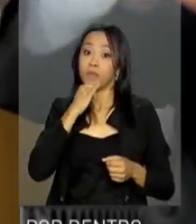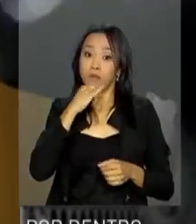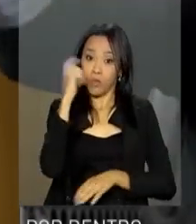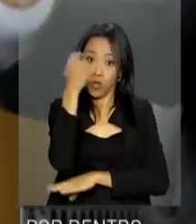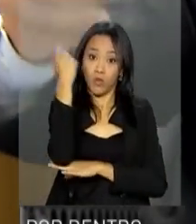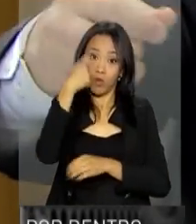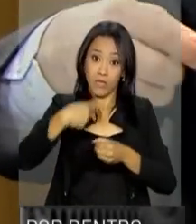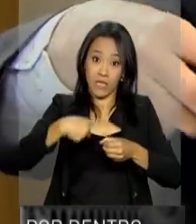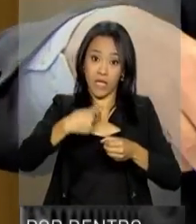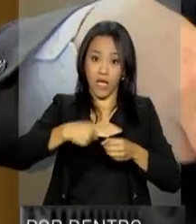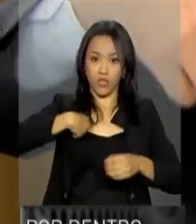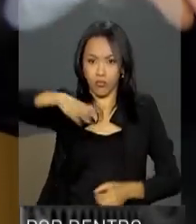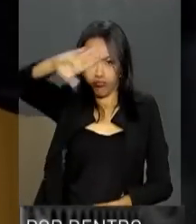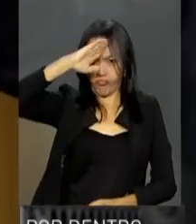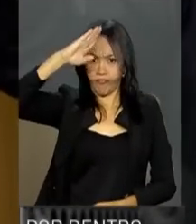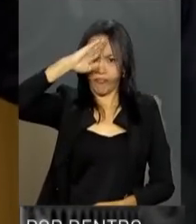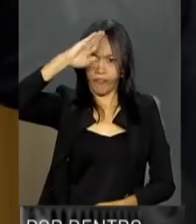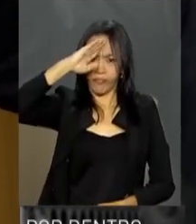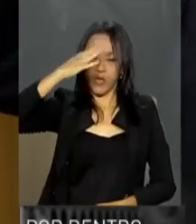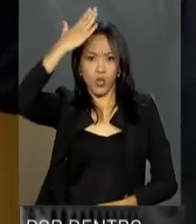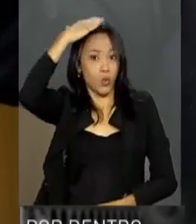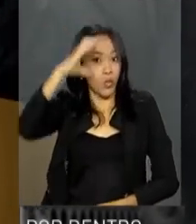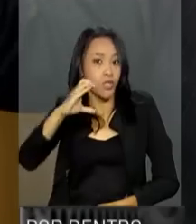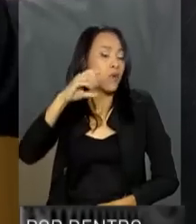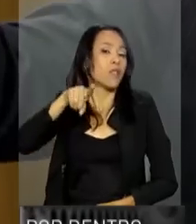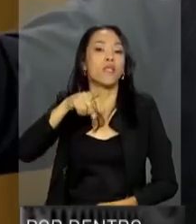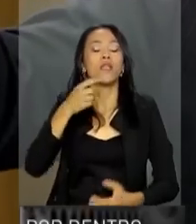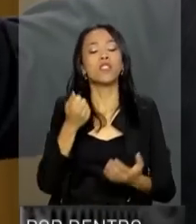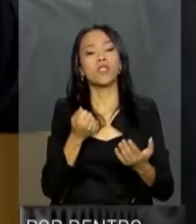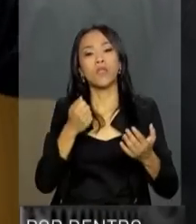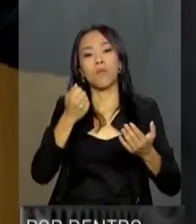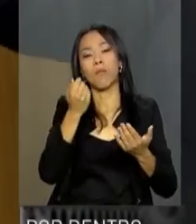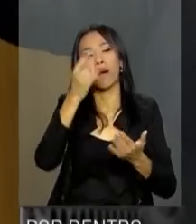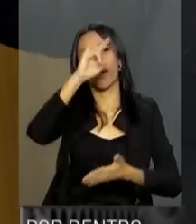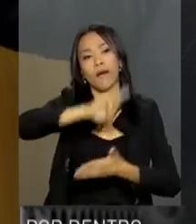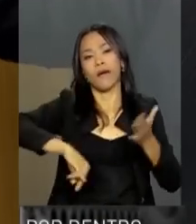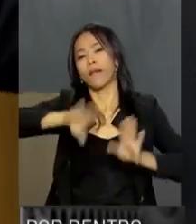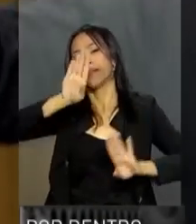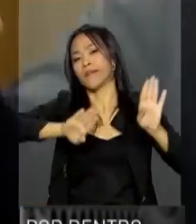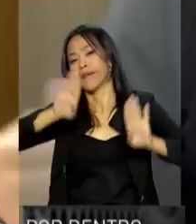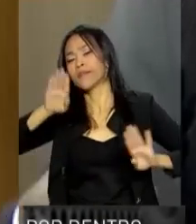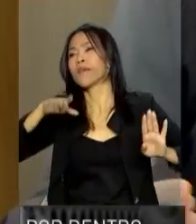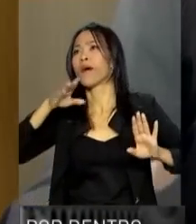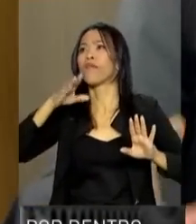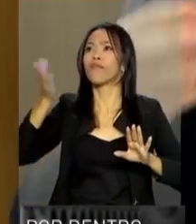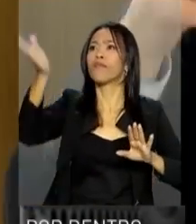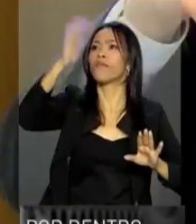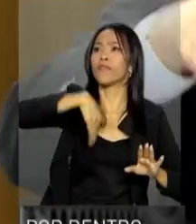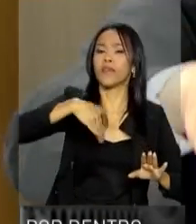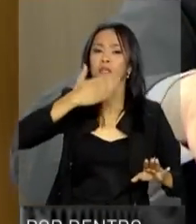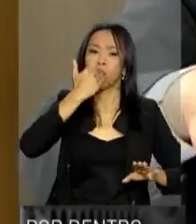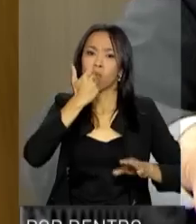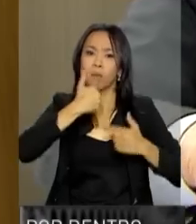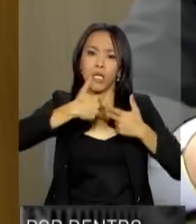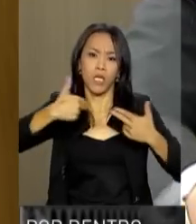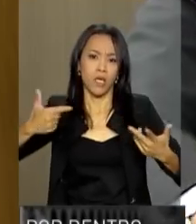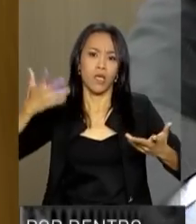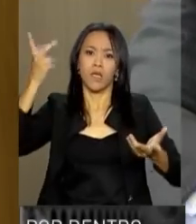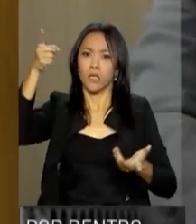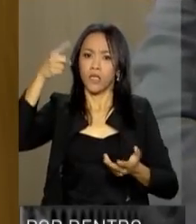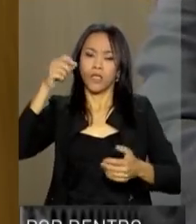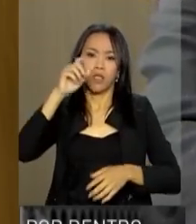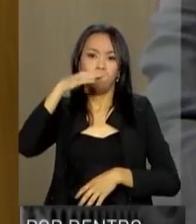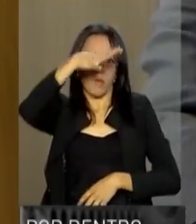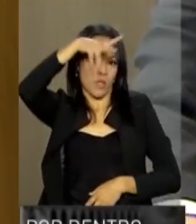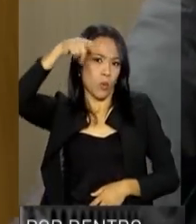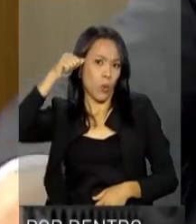onde curitiba e ver se ele comprar uma licitação nacional e vi um produto lado mato grosso ele copa de comprar os